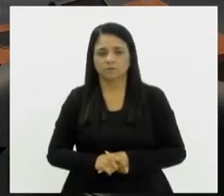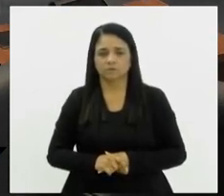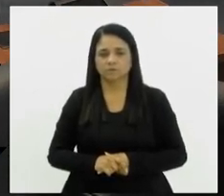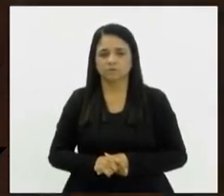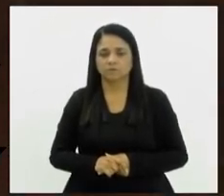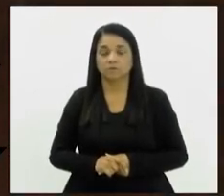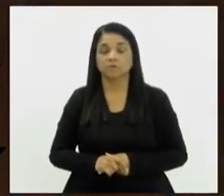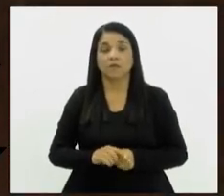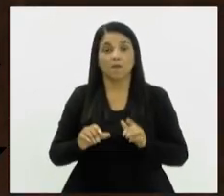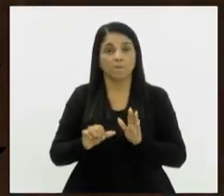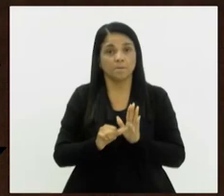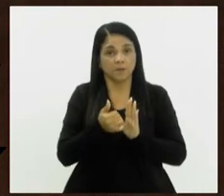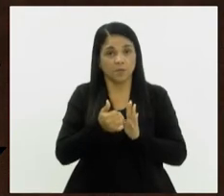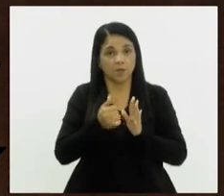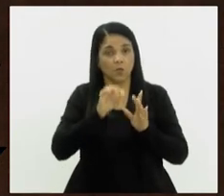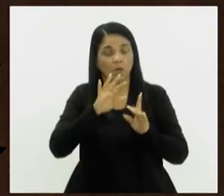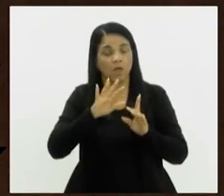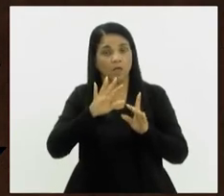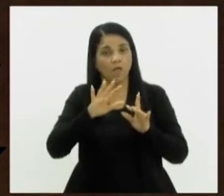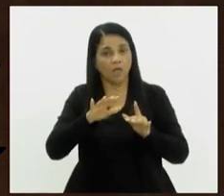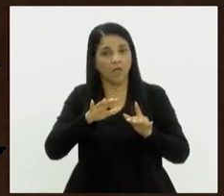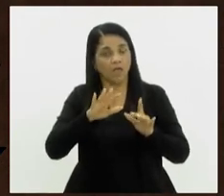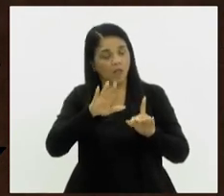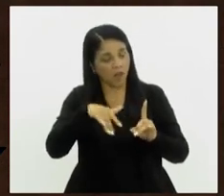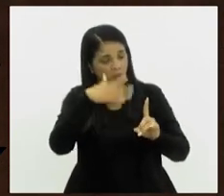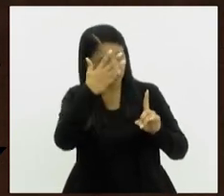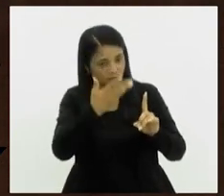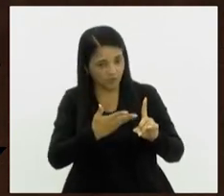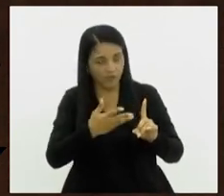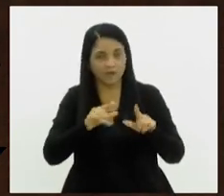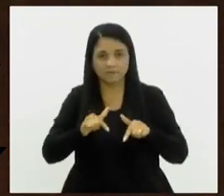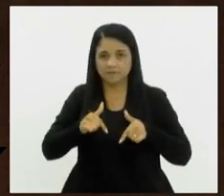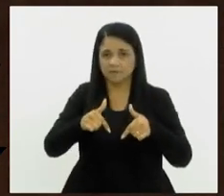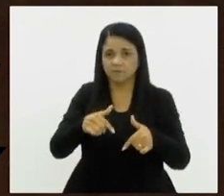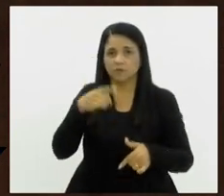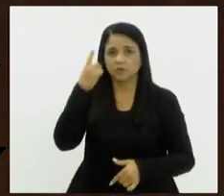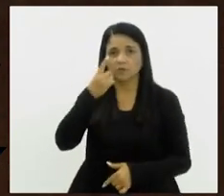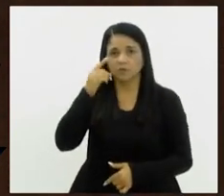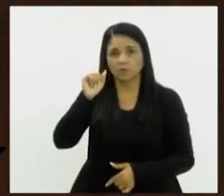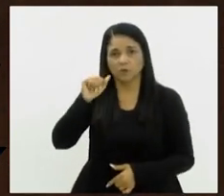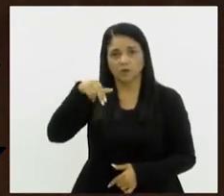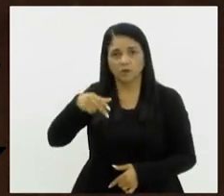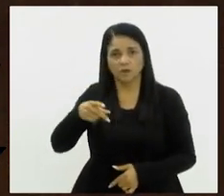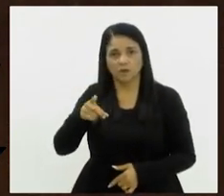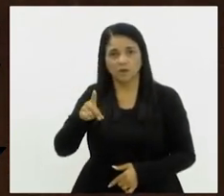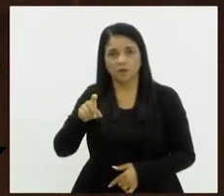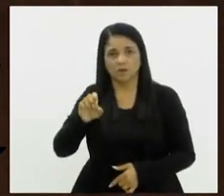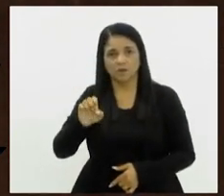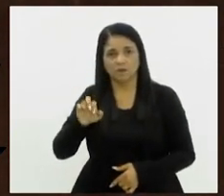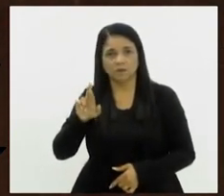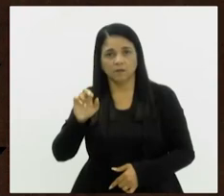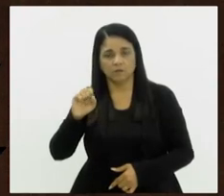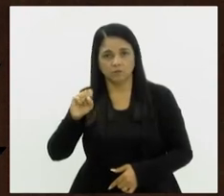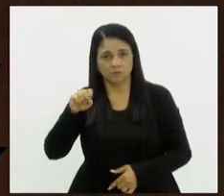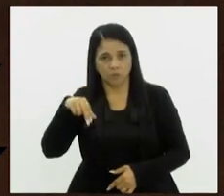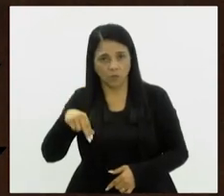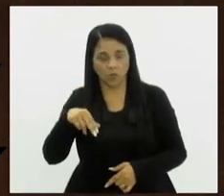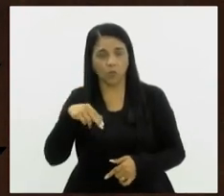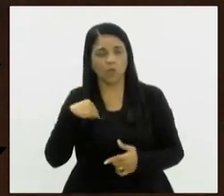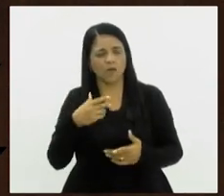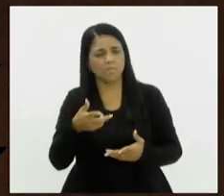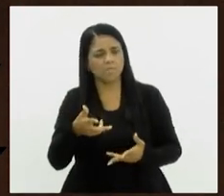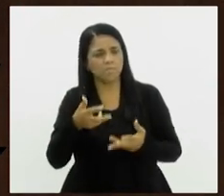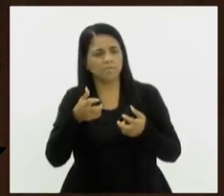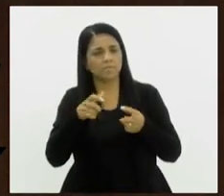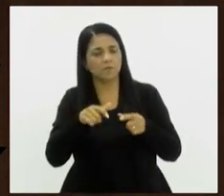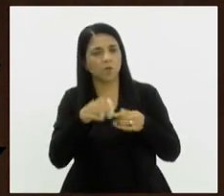Em primeiro lugar, elogiar a iniciativa do deputado Anderson. Recentemente, nós assistimos num concurso